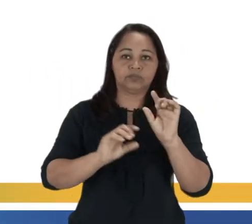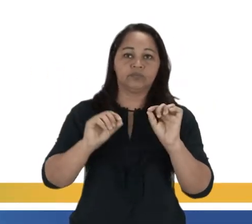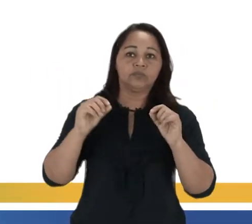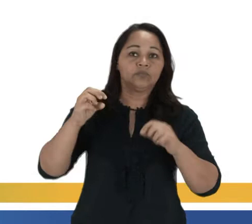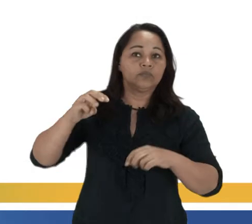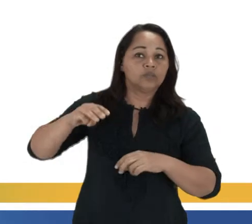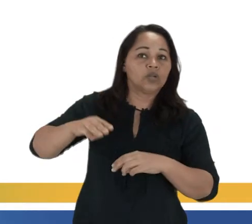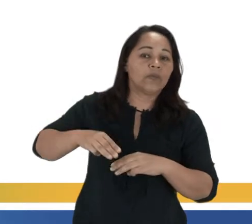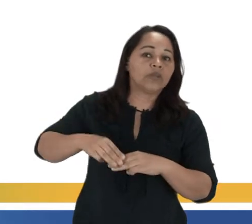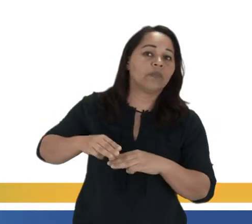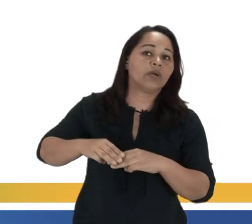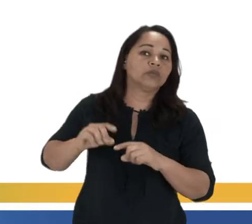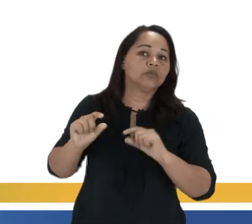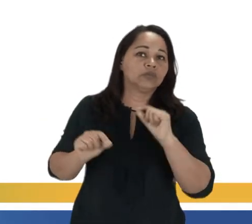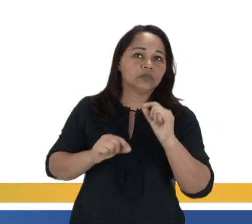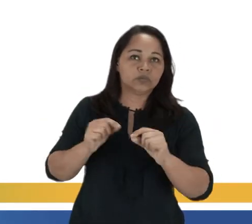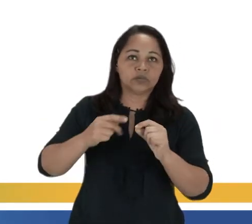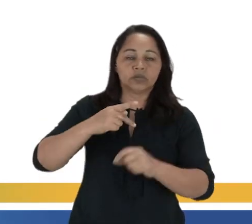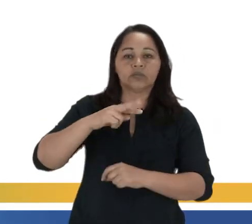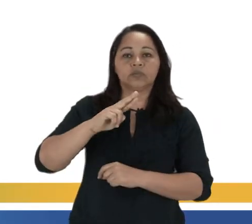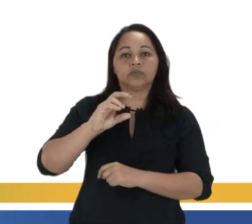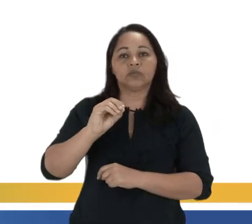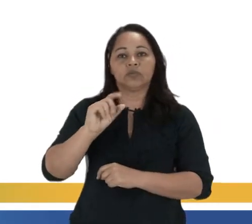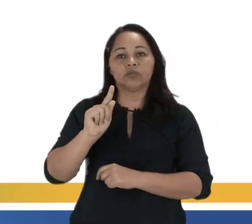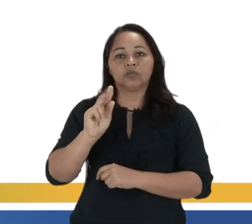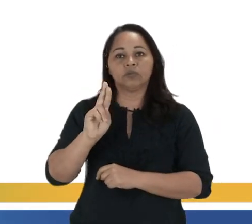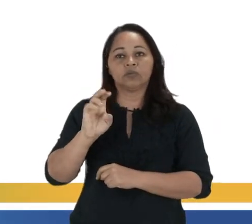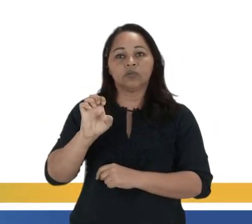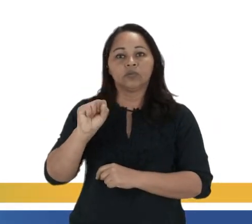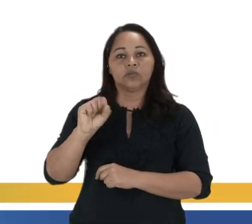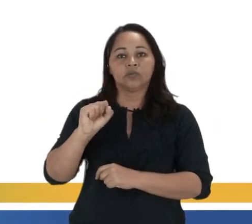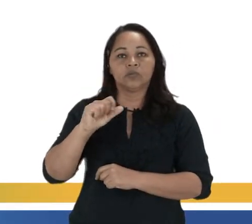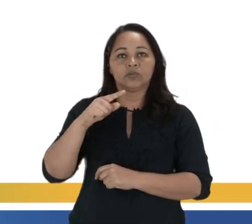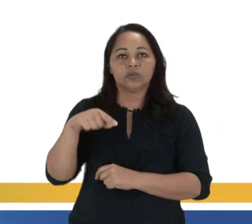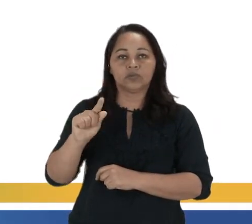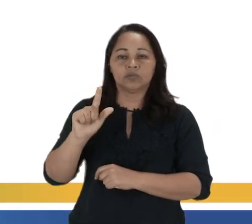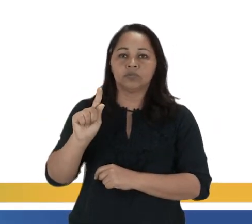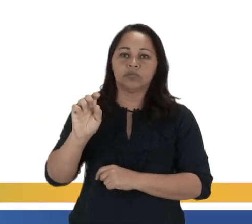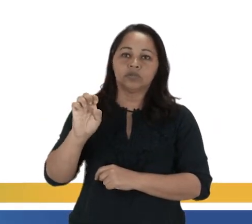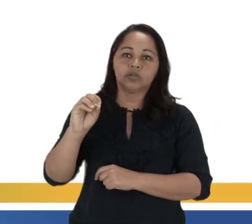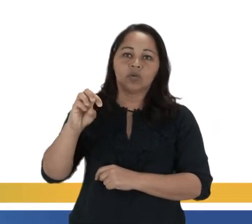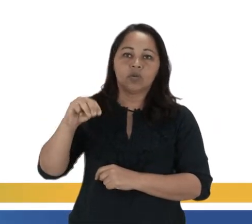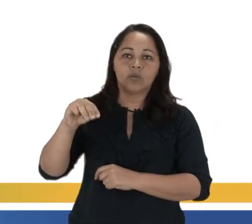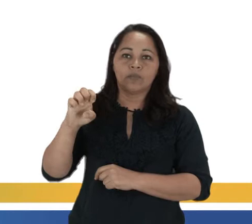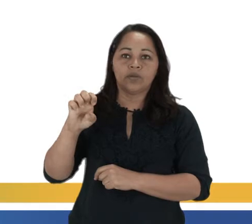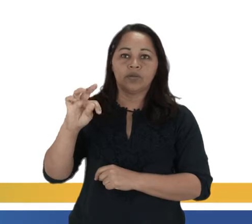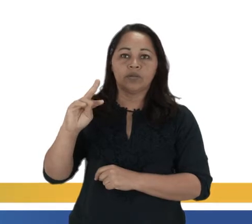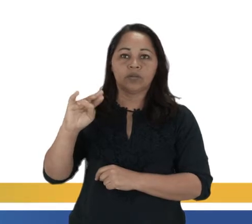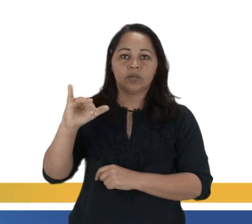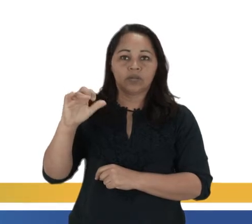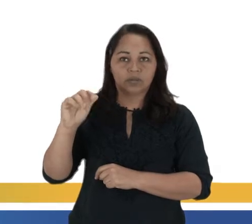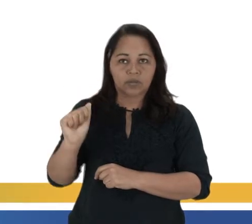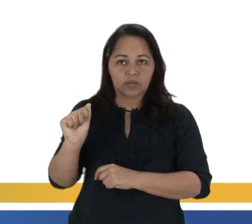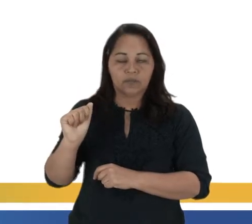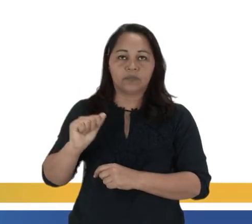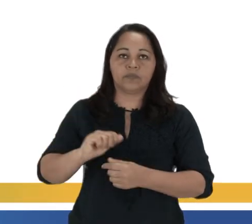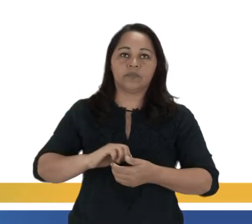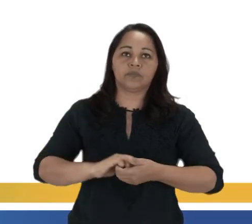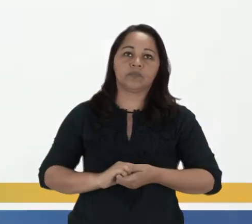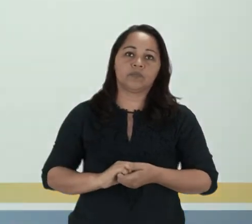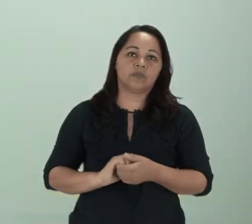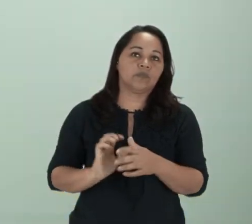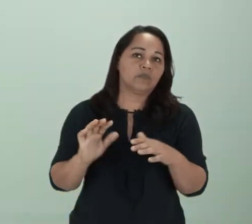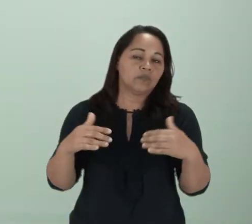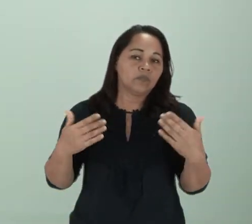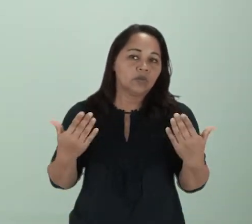de aprofundarmos o nosso conhecimento através da aplicação dos conceitos que nós já conhecemos. Nós